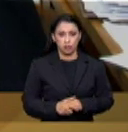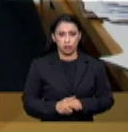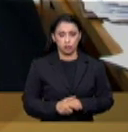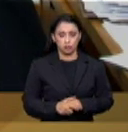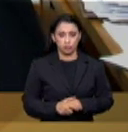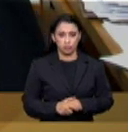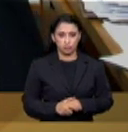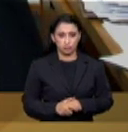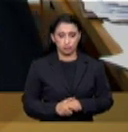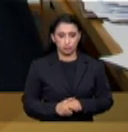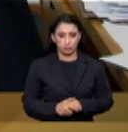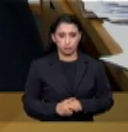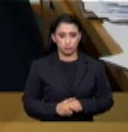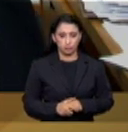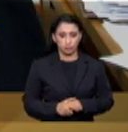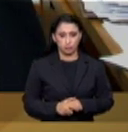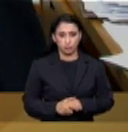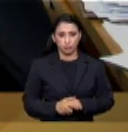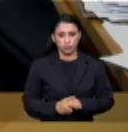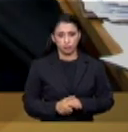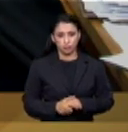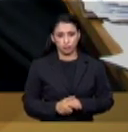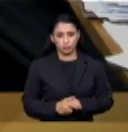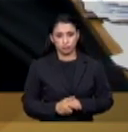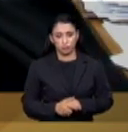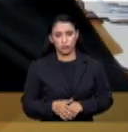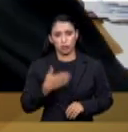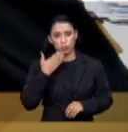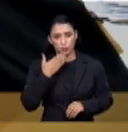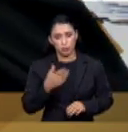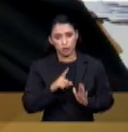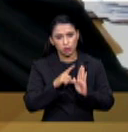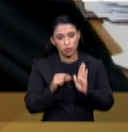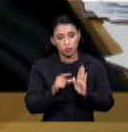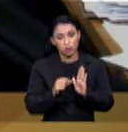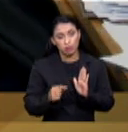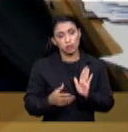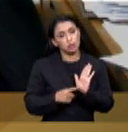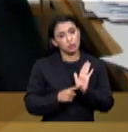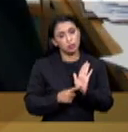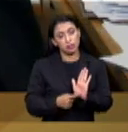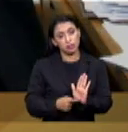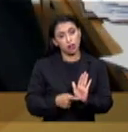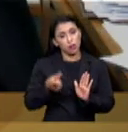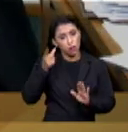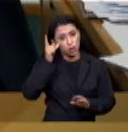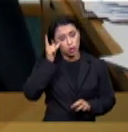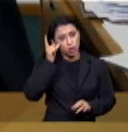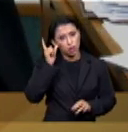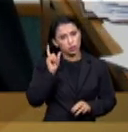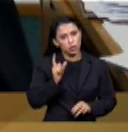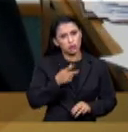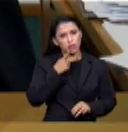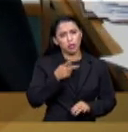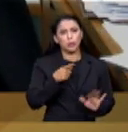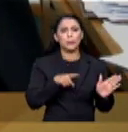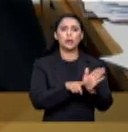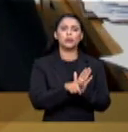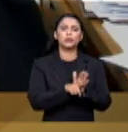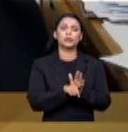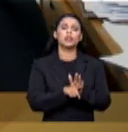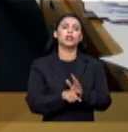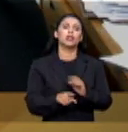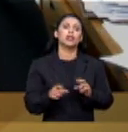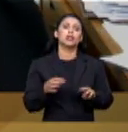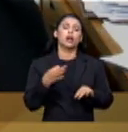óbice, né? Se o ministro pediu destaque manifestar interesse, ontem mesmo eu consultei